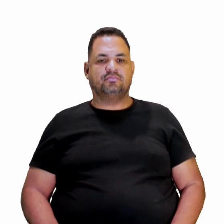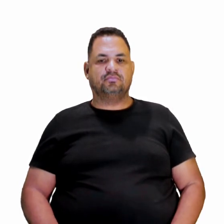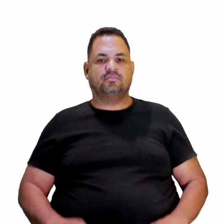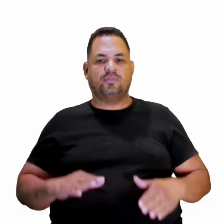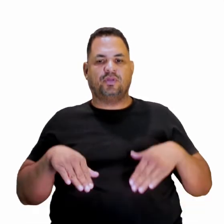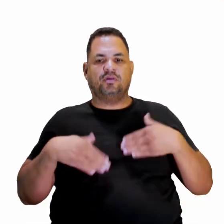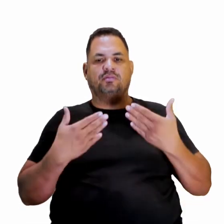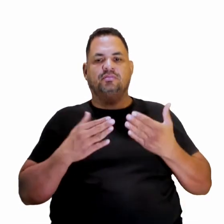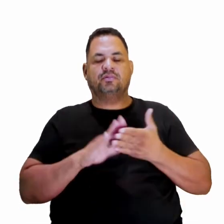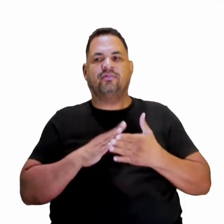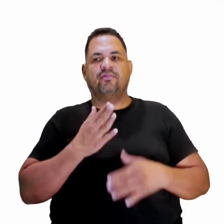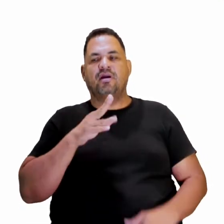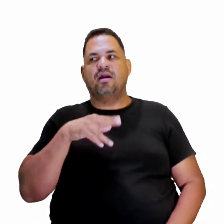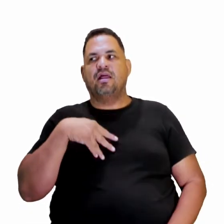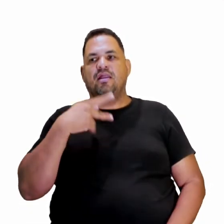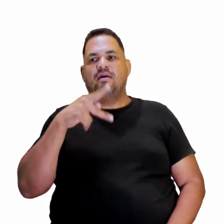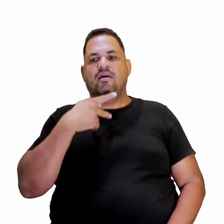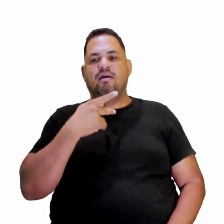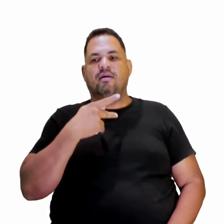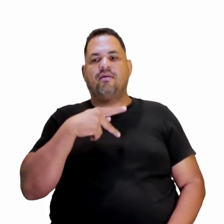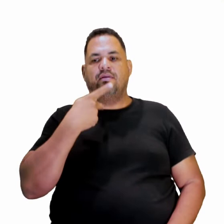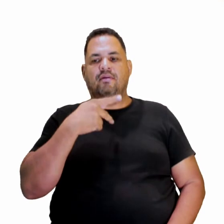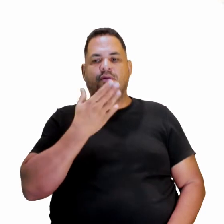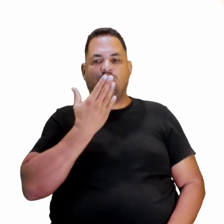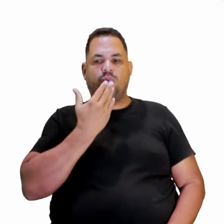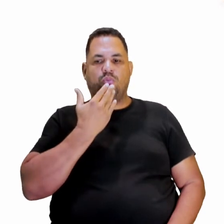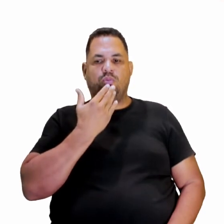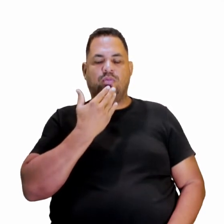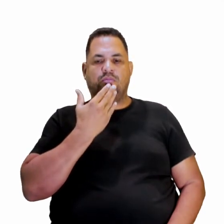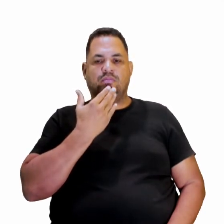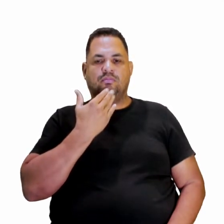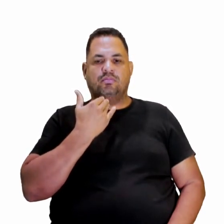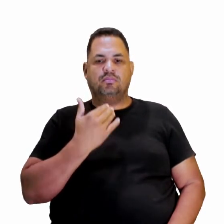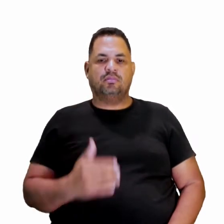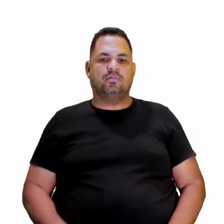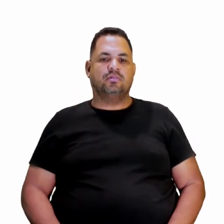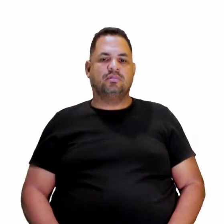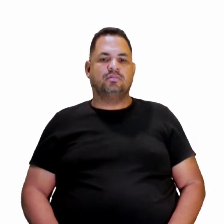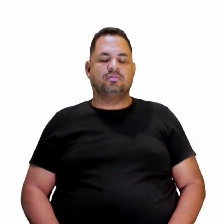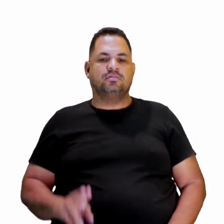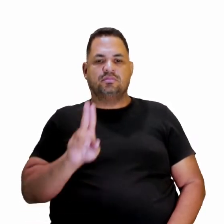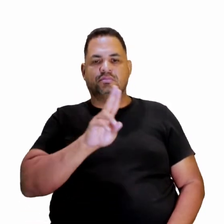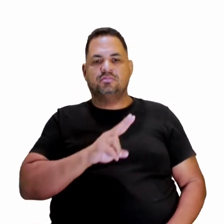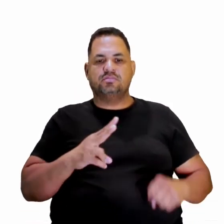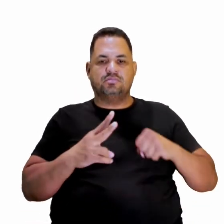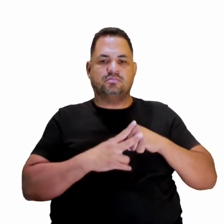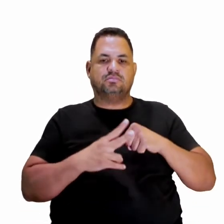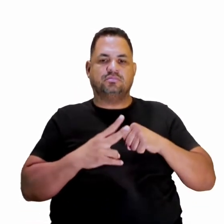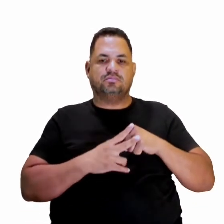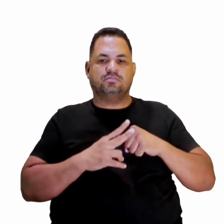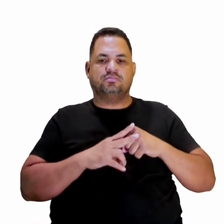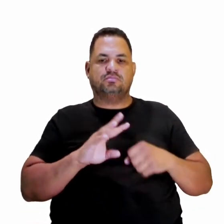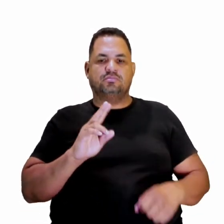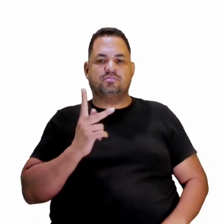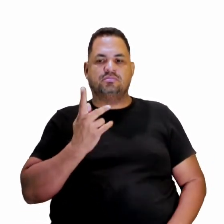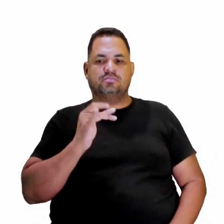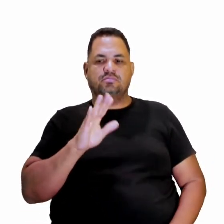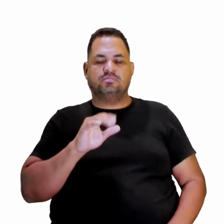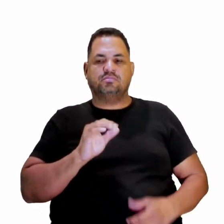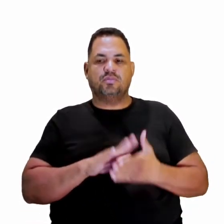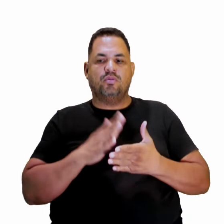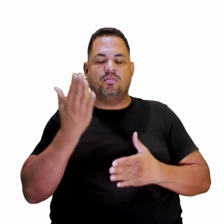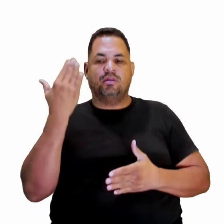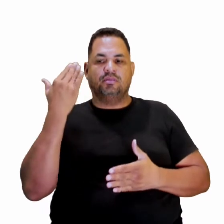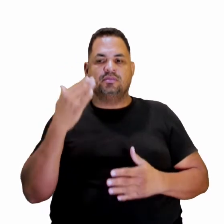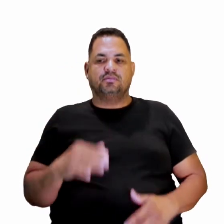Quando eu falo sobre comer comida, né? Obviamente, comer comida. Quando eu falo sobre comer, eu vou ter que usar o verbo have. Ou então o passado